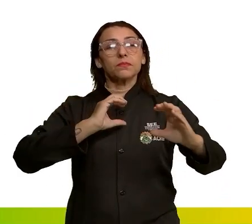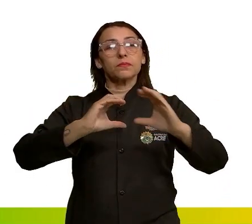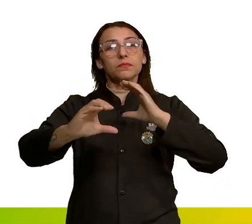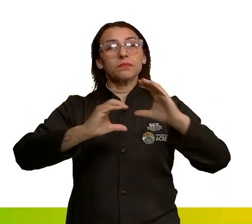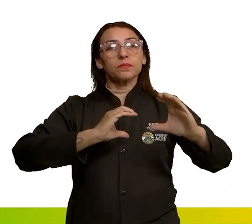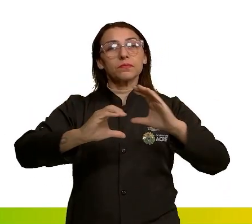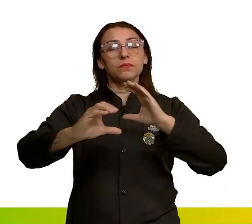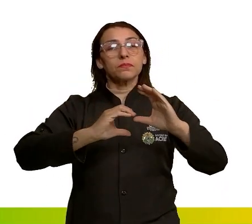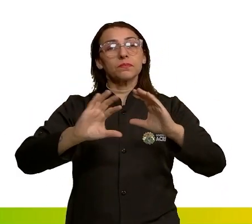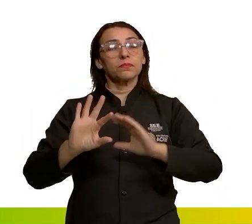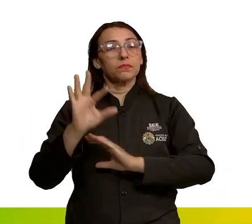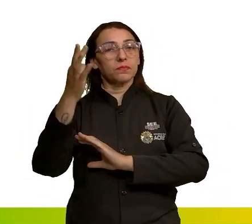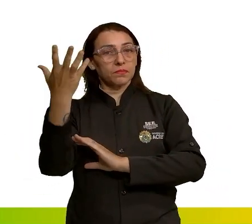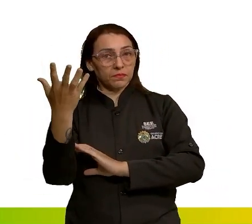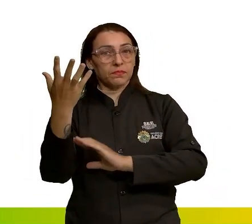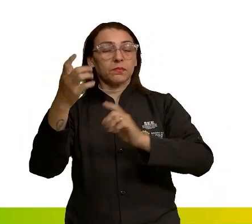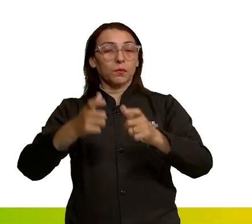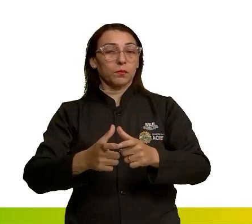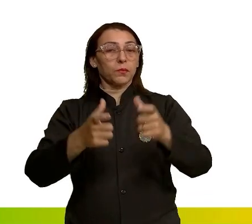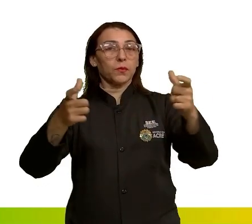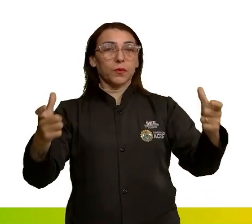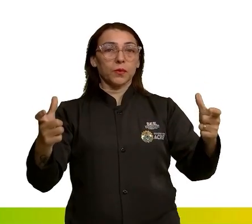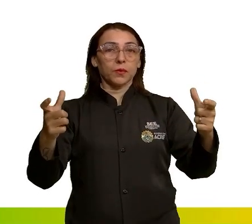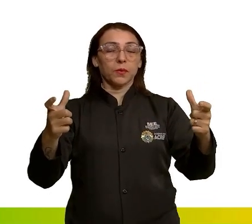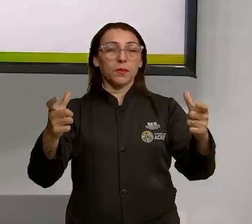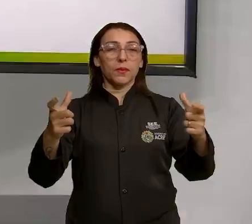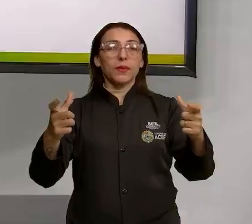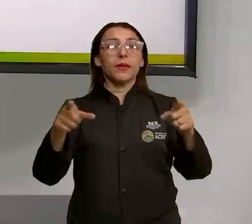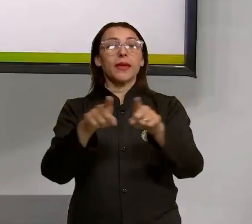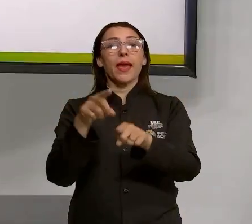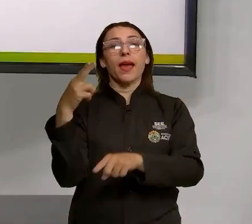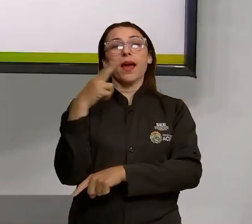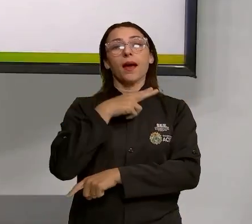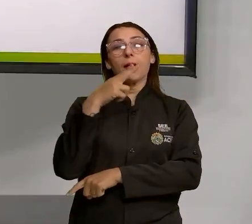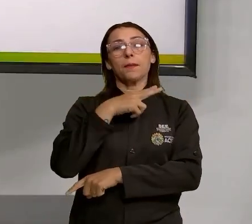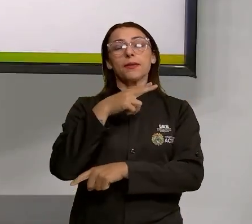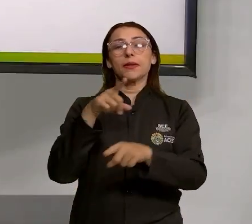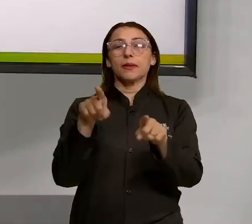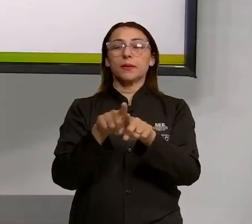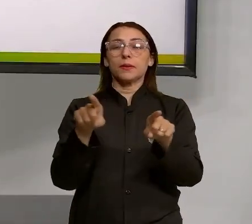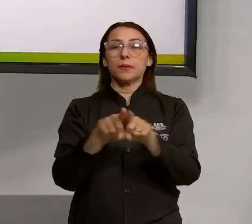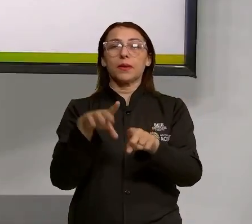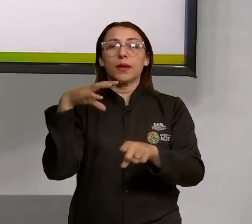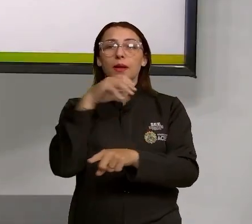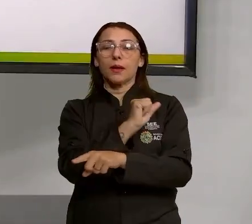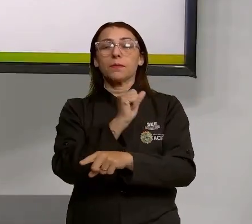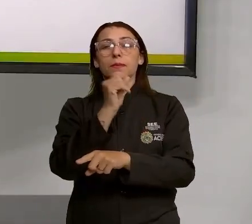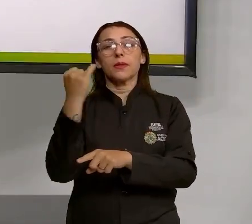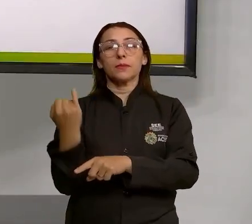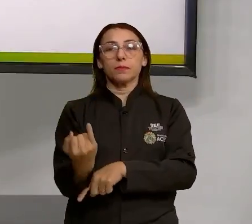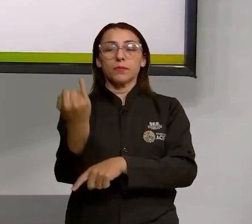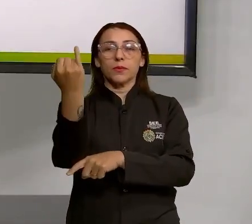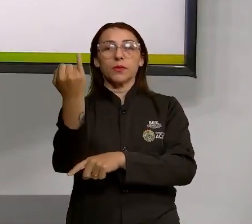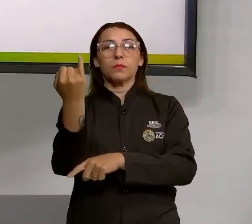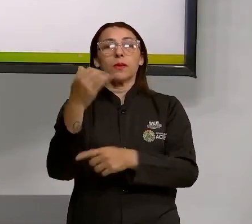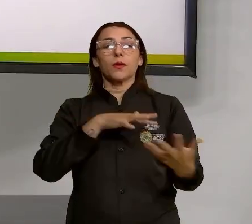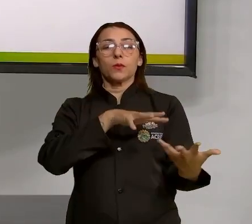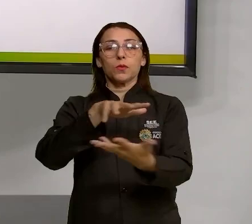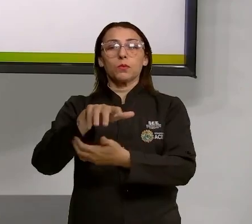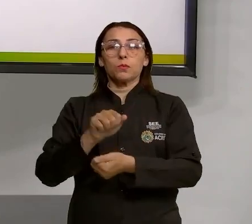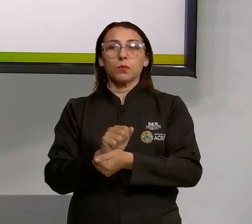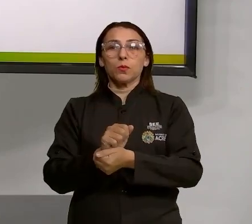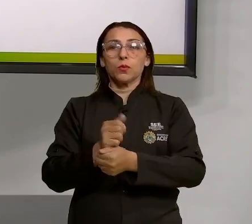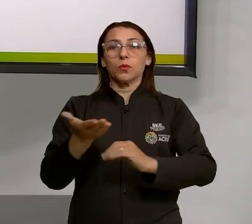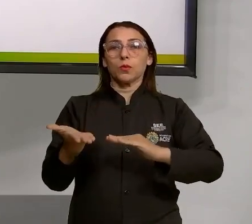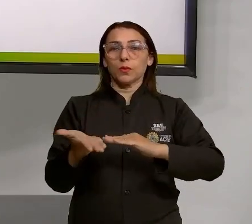comunicação ela se torna abrangente e imediata. E isso é de vital importância para o mundo